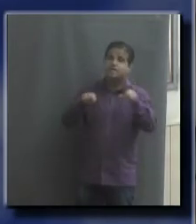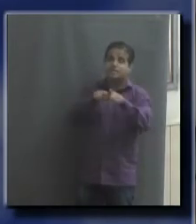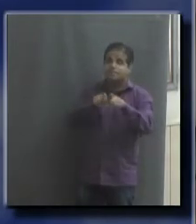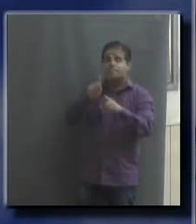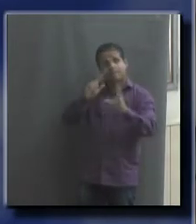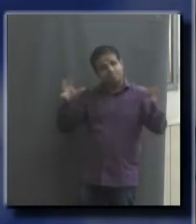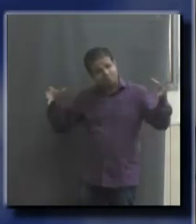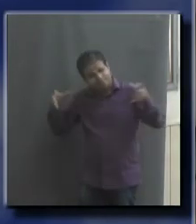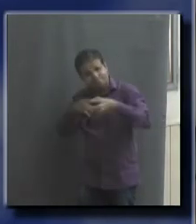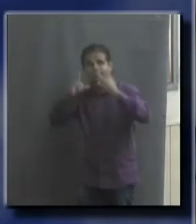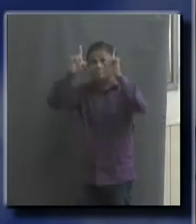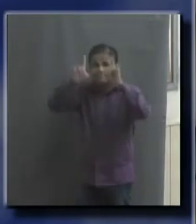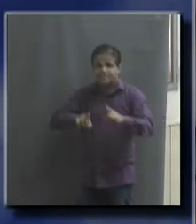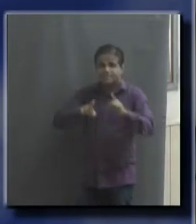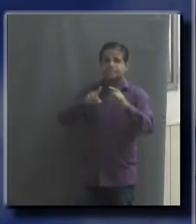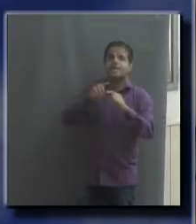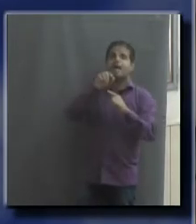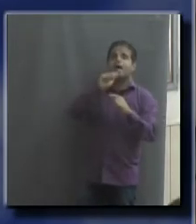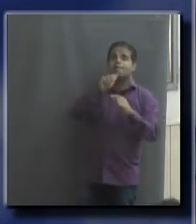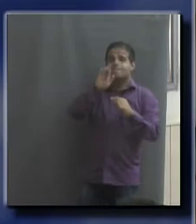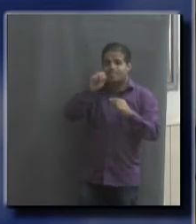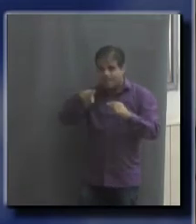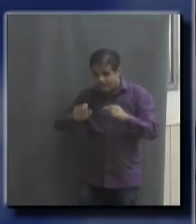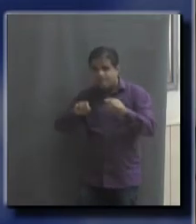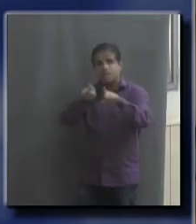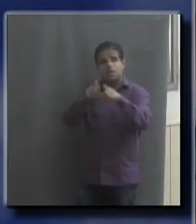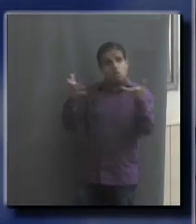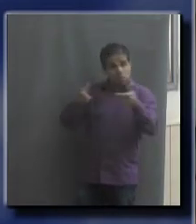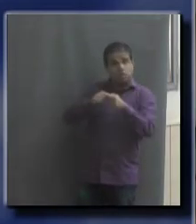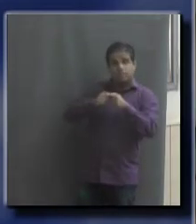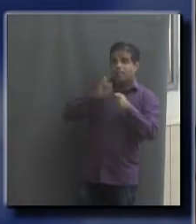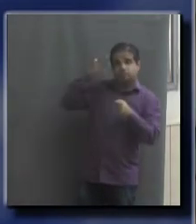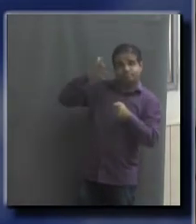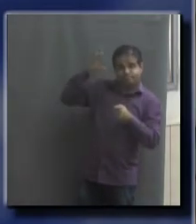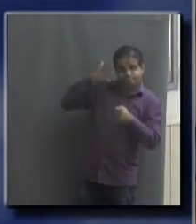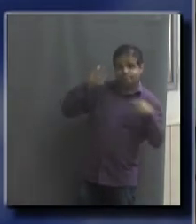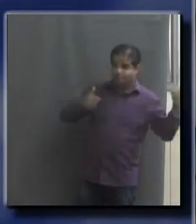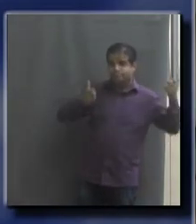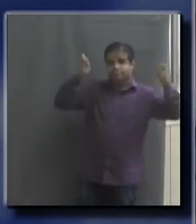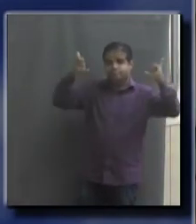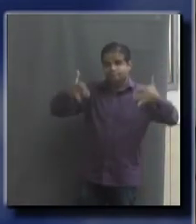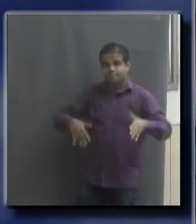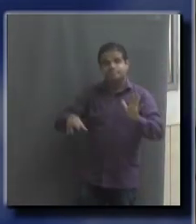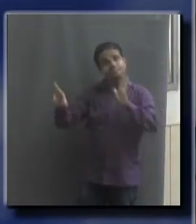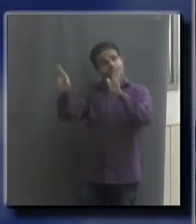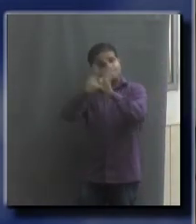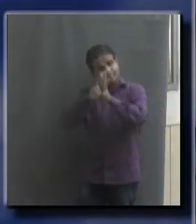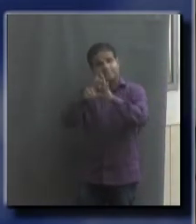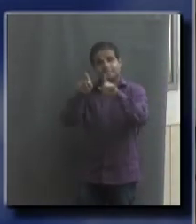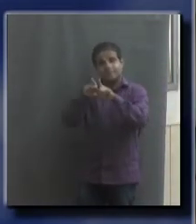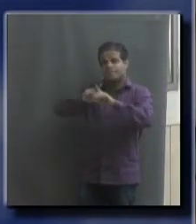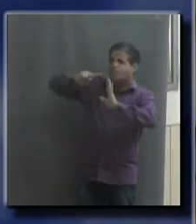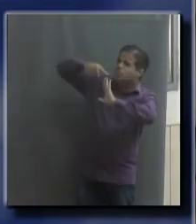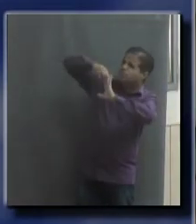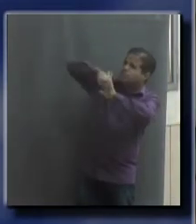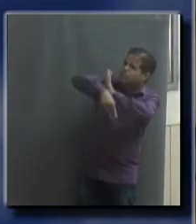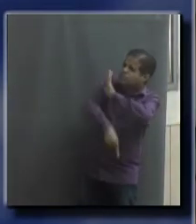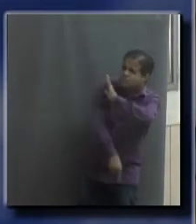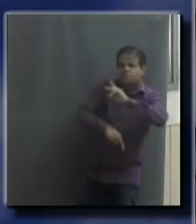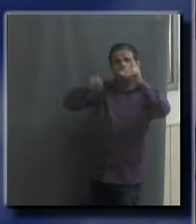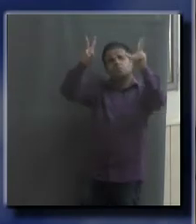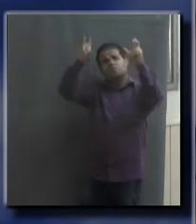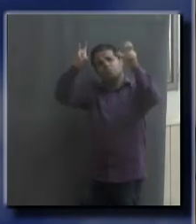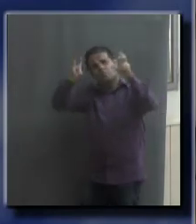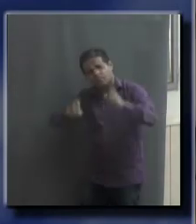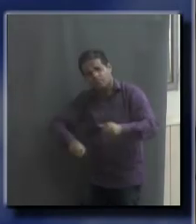membro da diretoria da ABEP, que hoje fará uma fala pela ABEP, aprofundando as questões